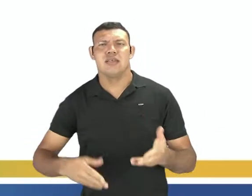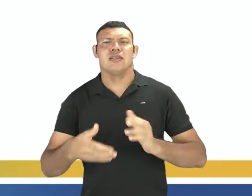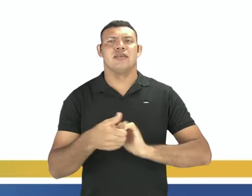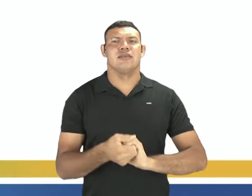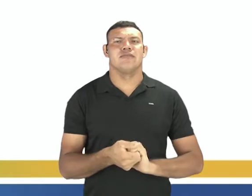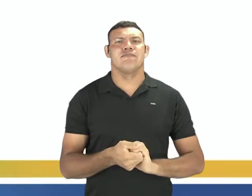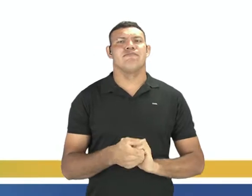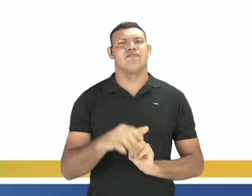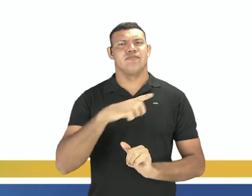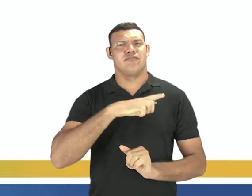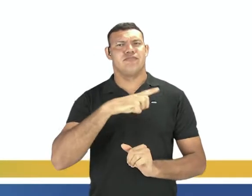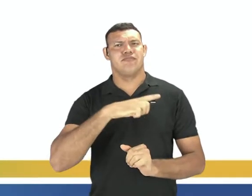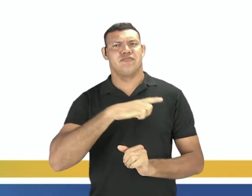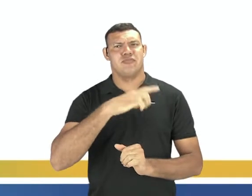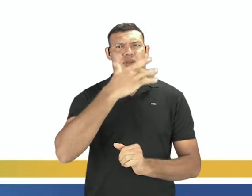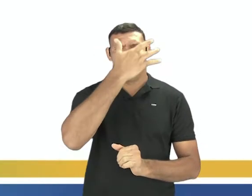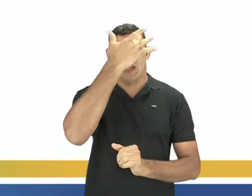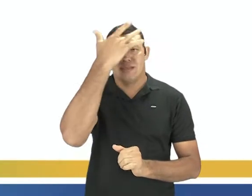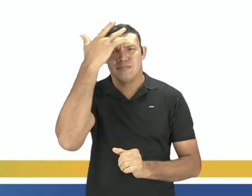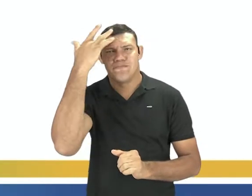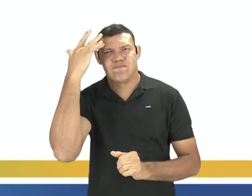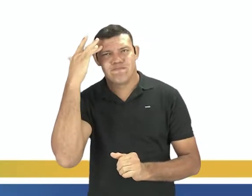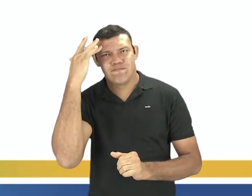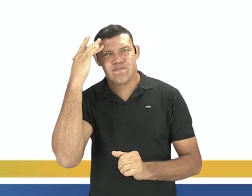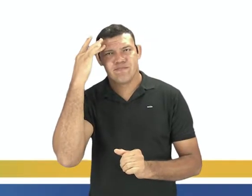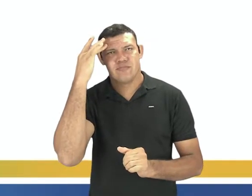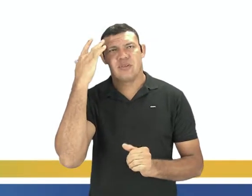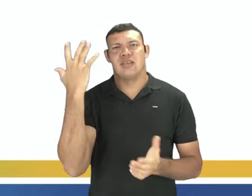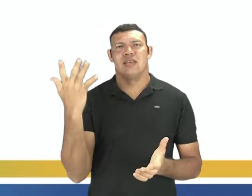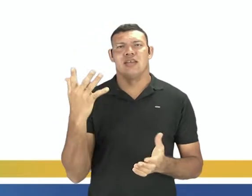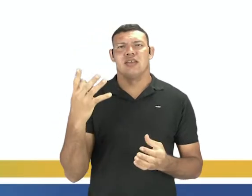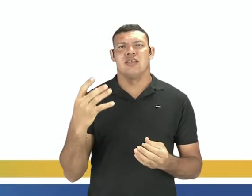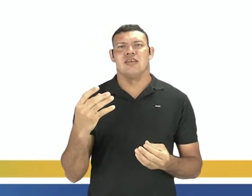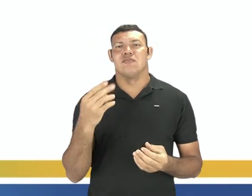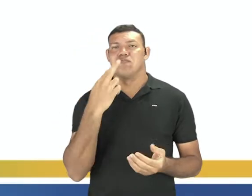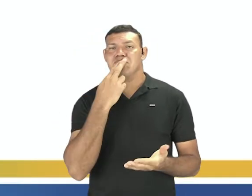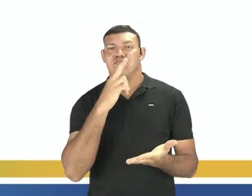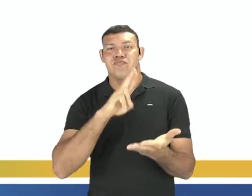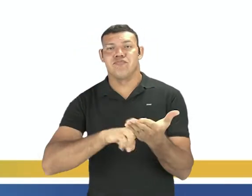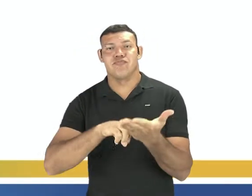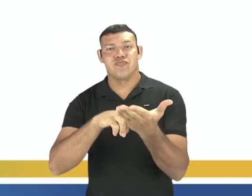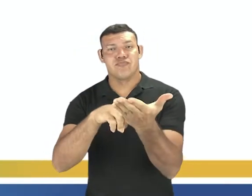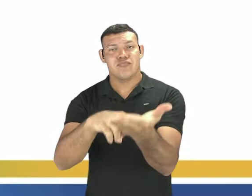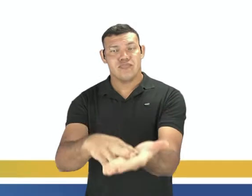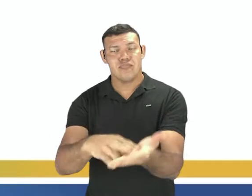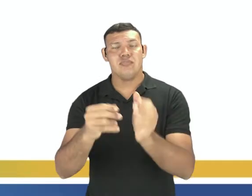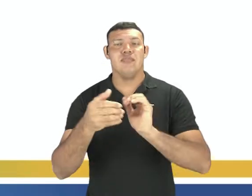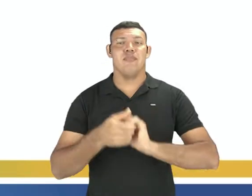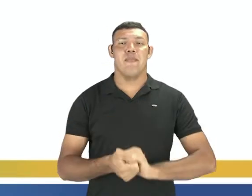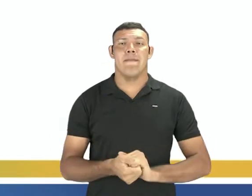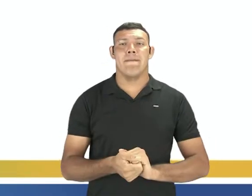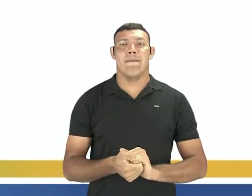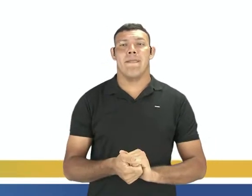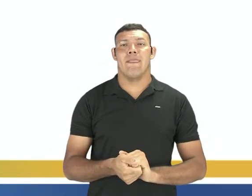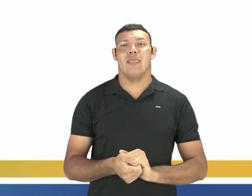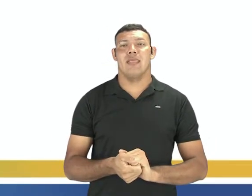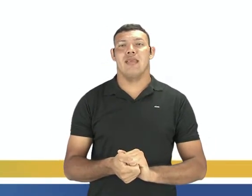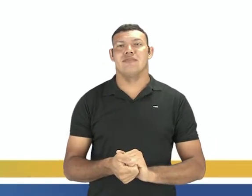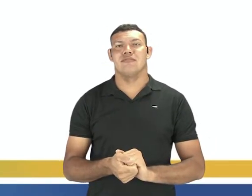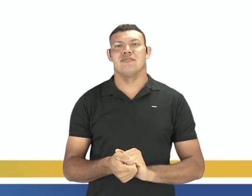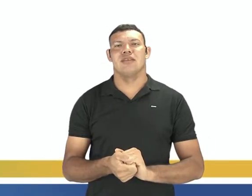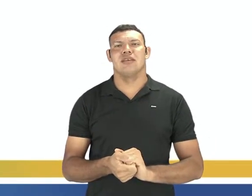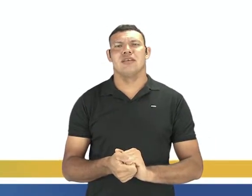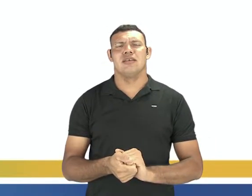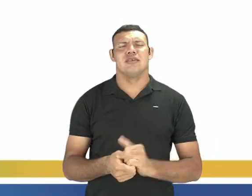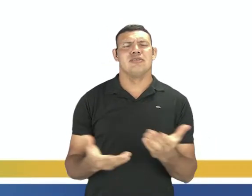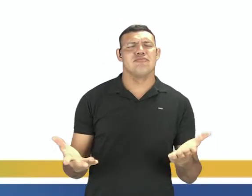algumas pessoas, né, entregando aí uma carta para essa mulher. Essas pessoas a gente pode